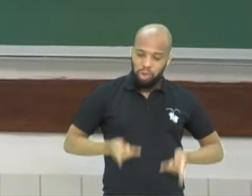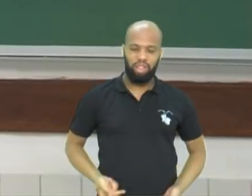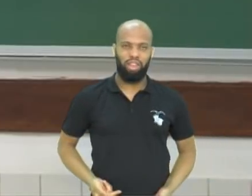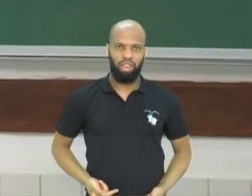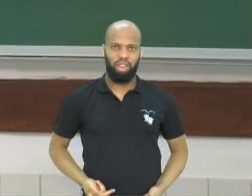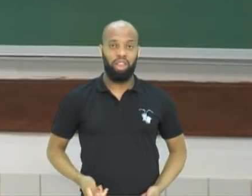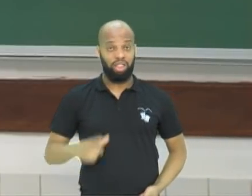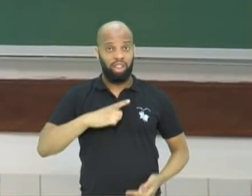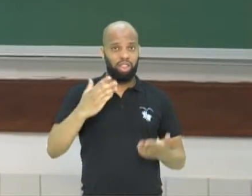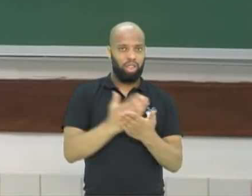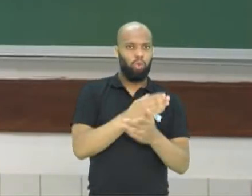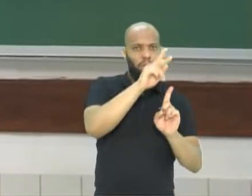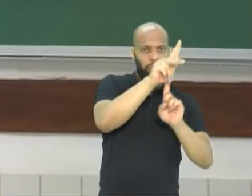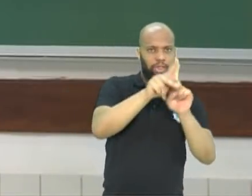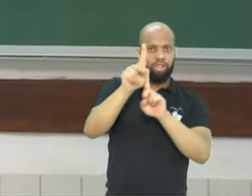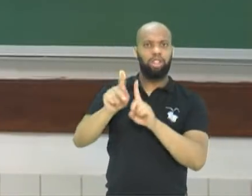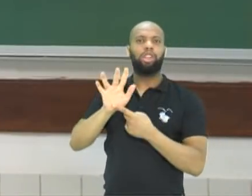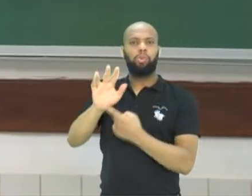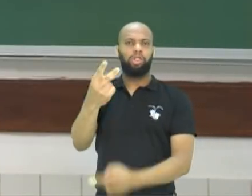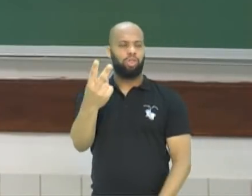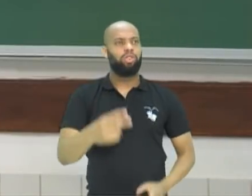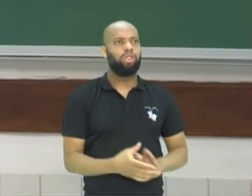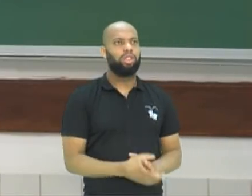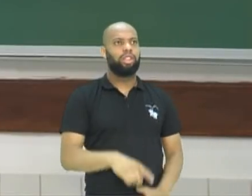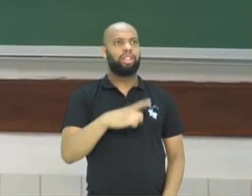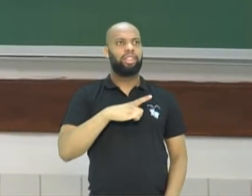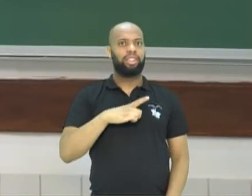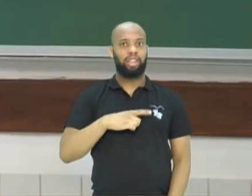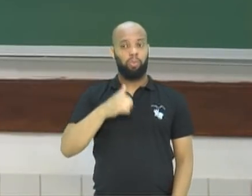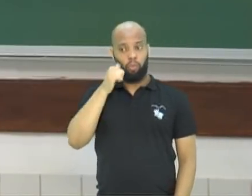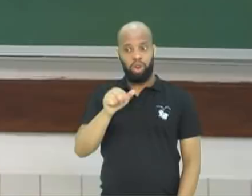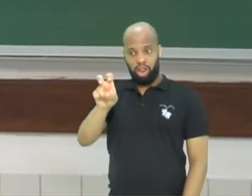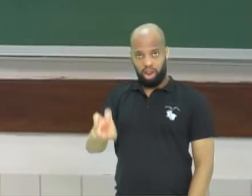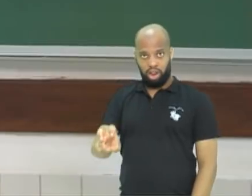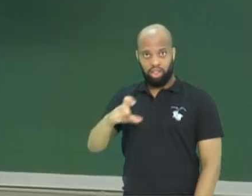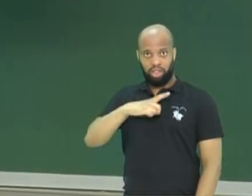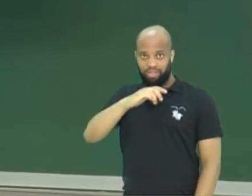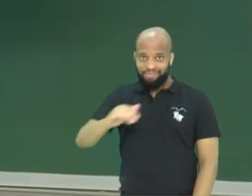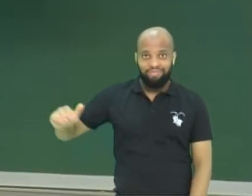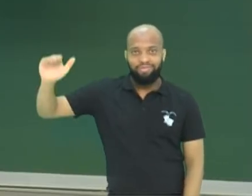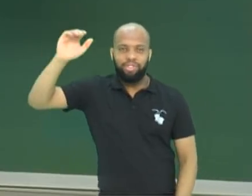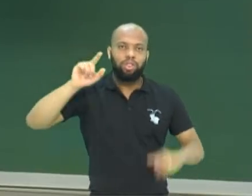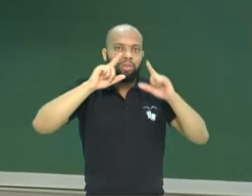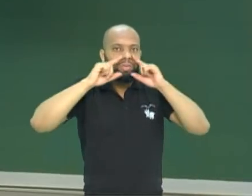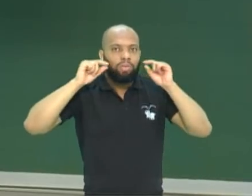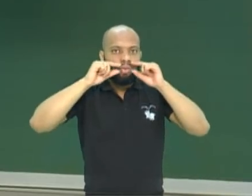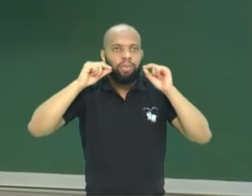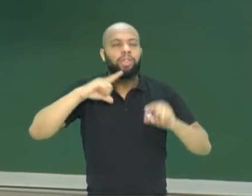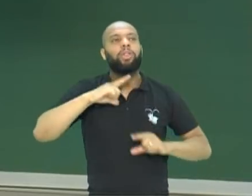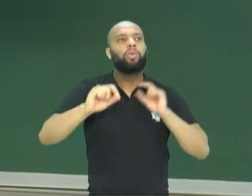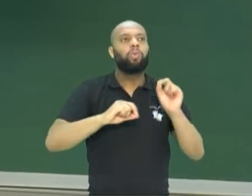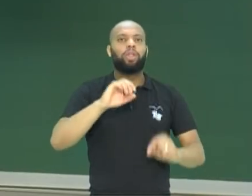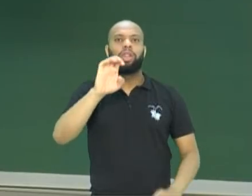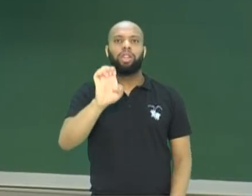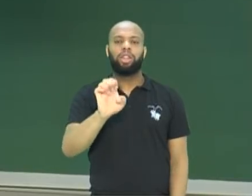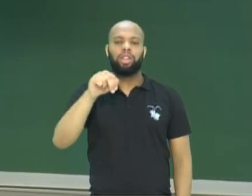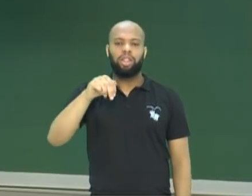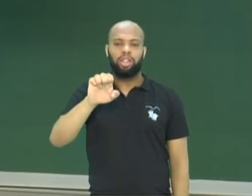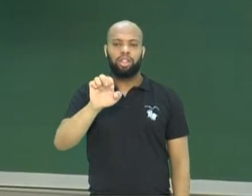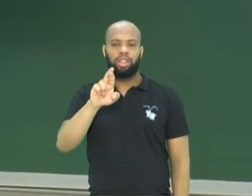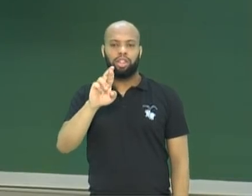alguns personagens ali, vou citar dois para vocês. Acima da Marie Curie ali, ó, de bigode, nós temos Ernest